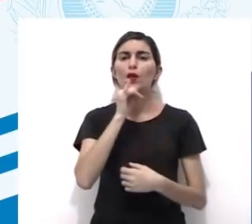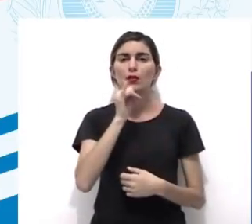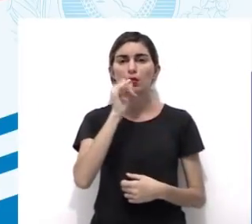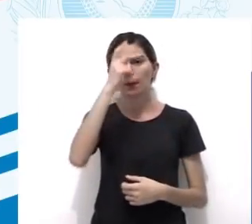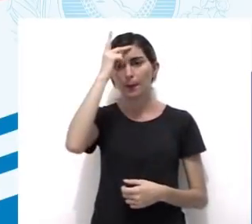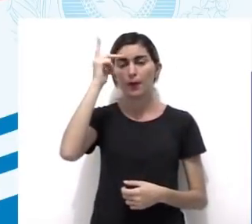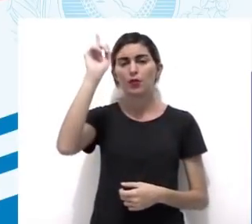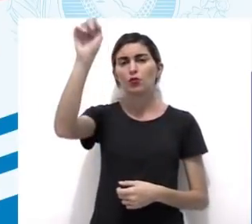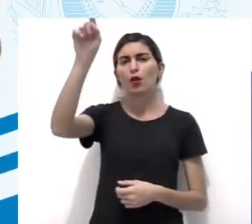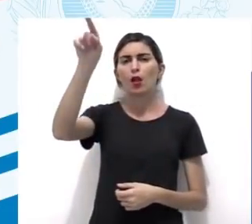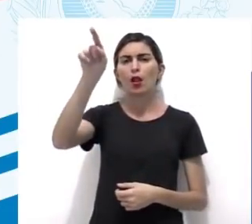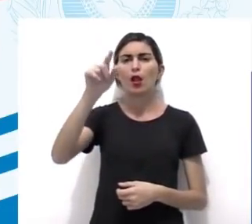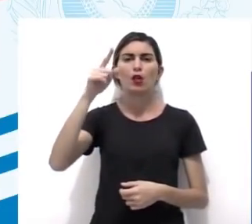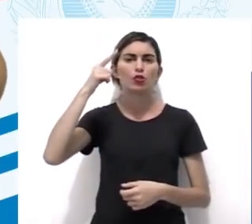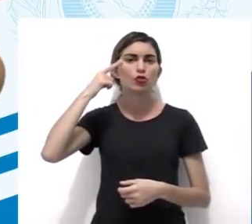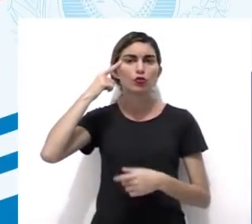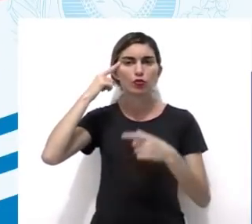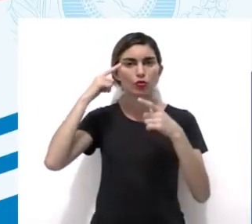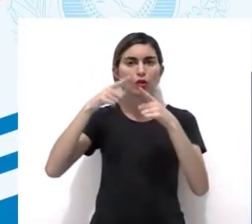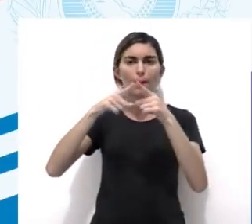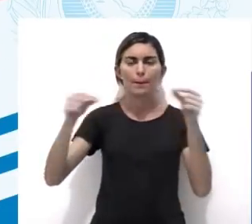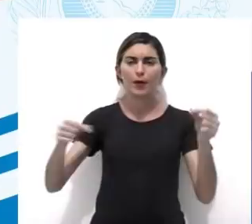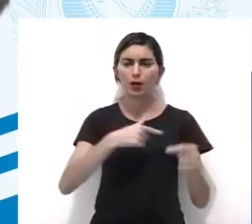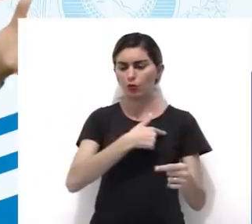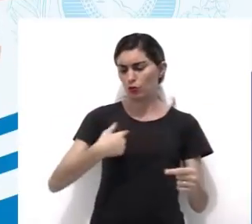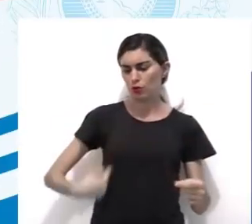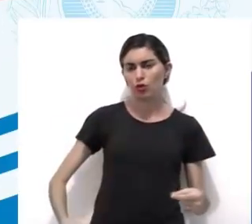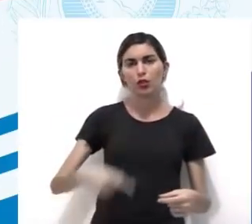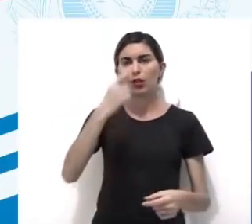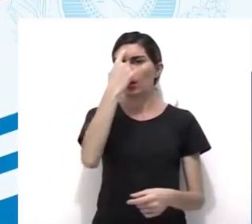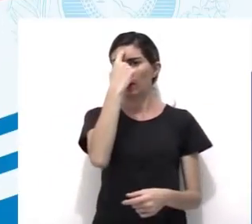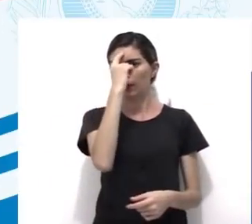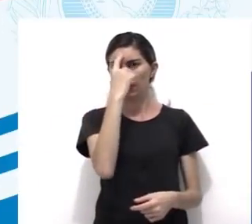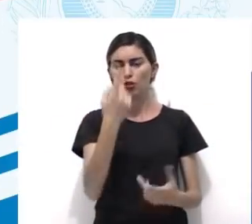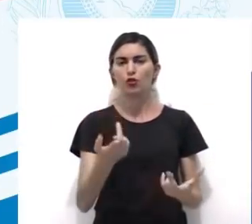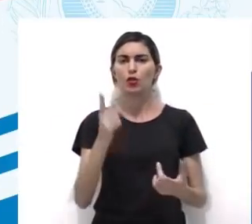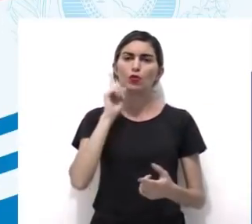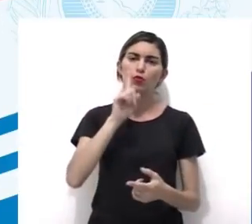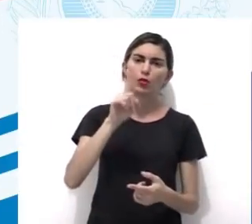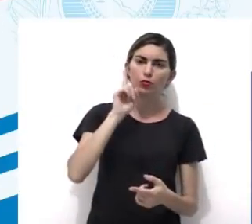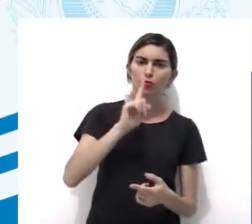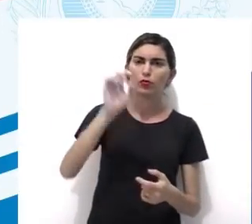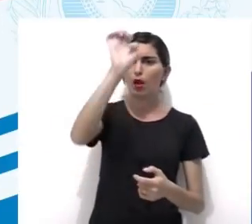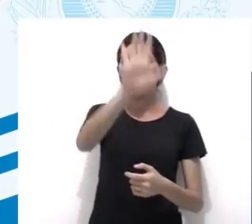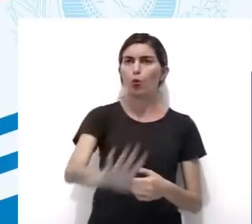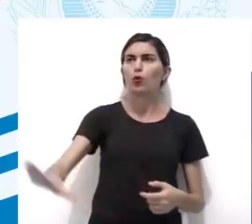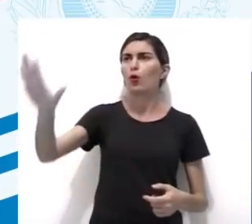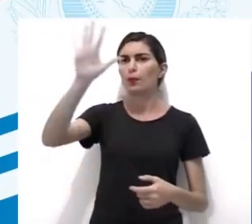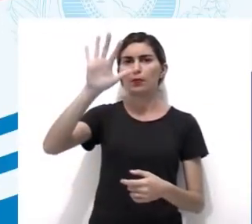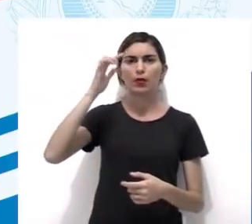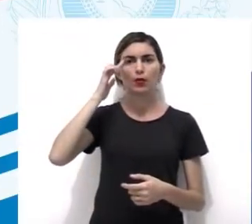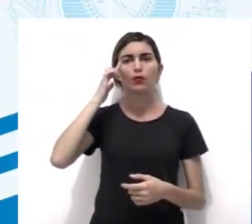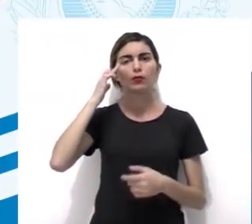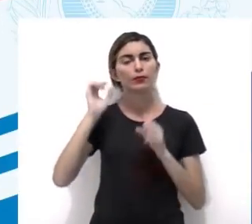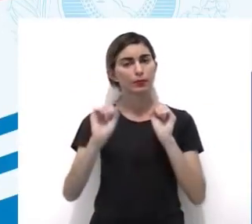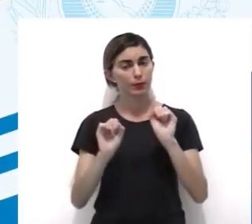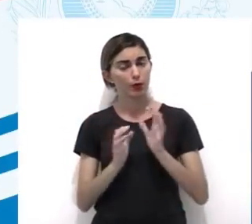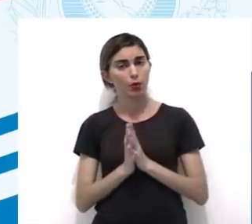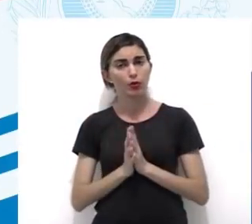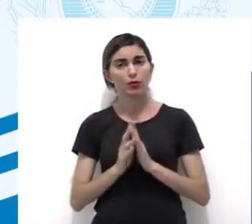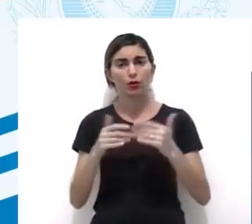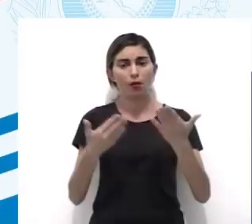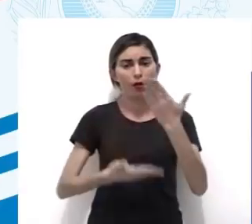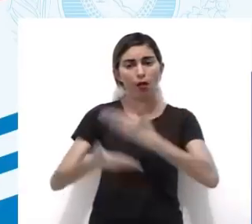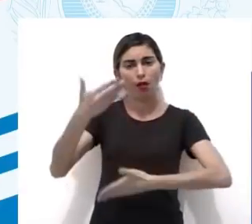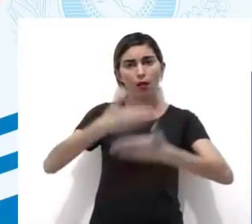com uma pessoa que esteja no Japão, que esteja na China, na Índia, não é? Nos Estados Unidos, na Europa, e isso daí dá